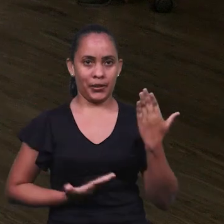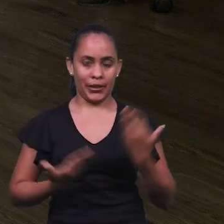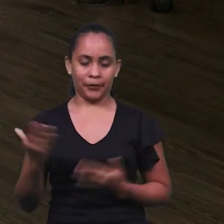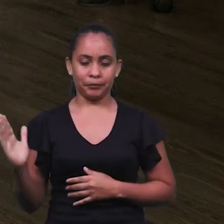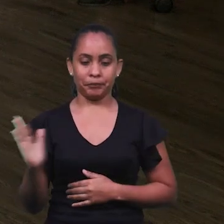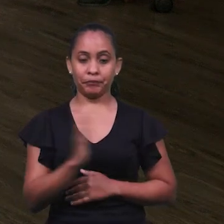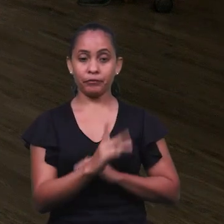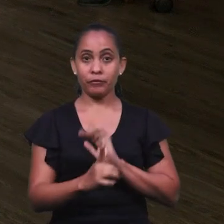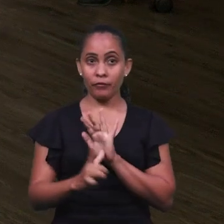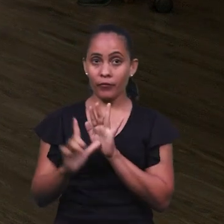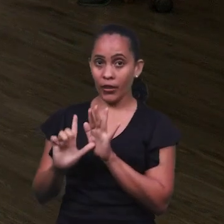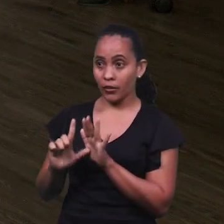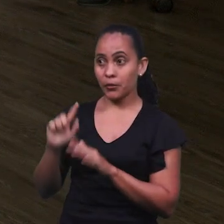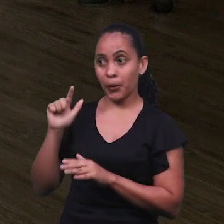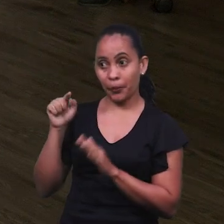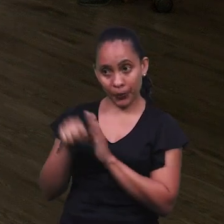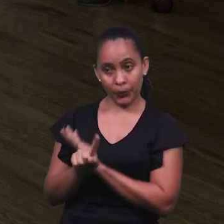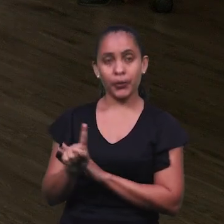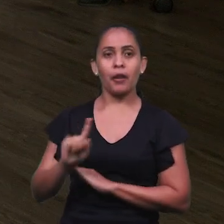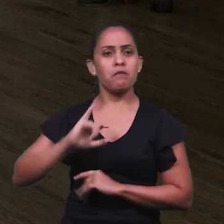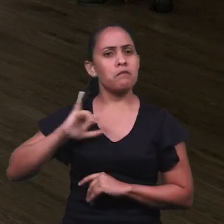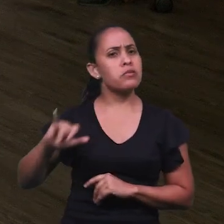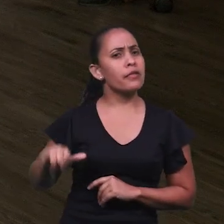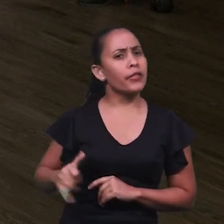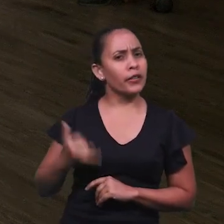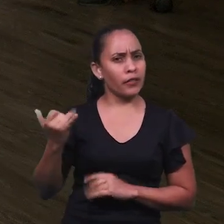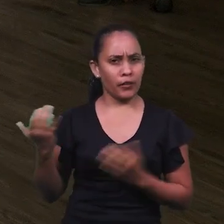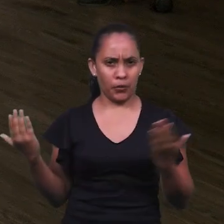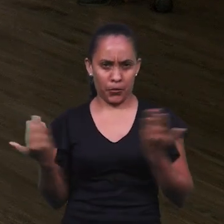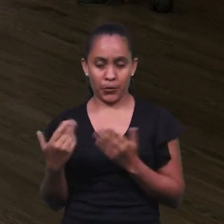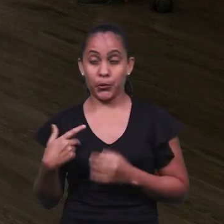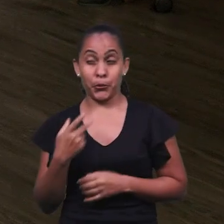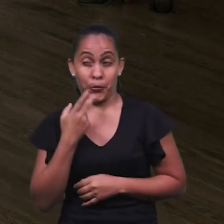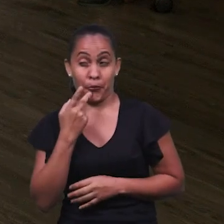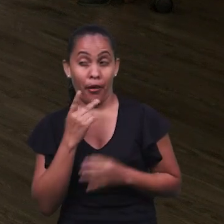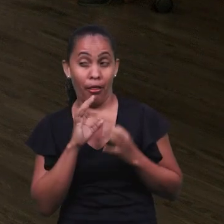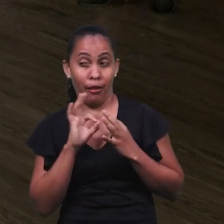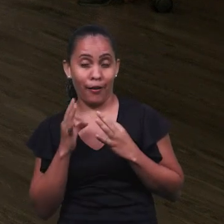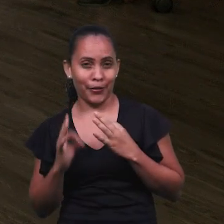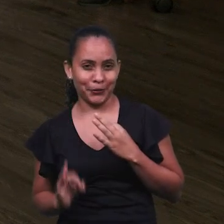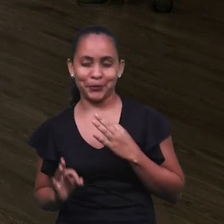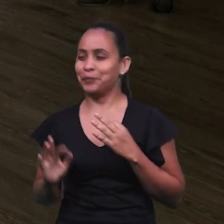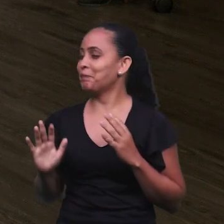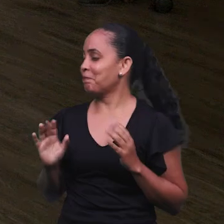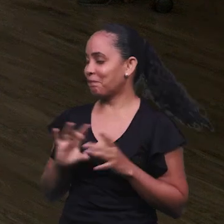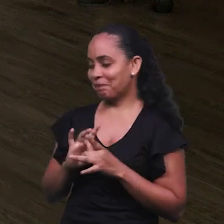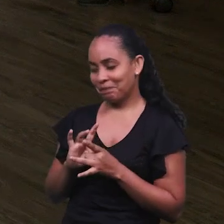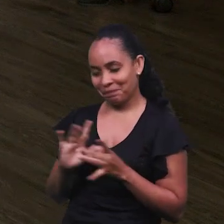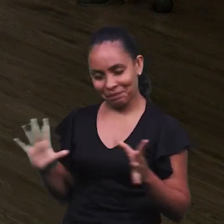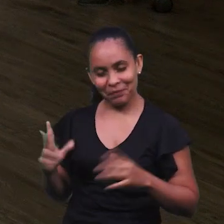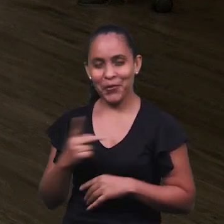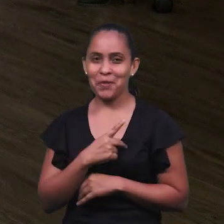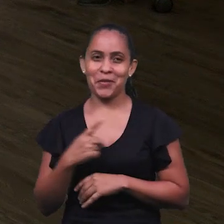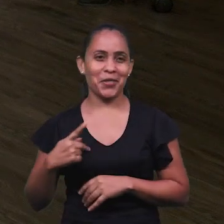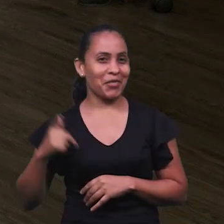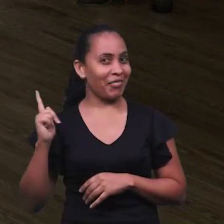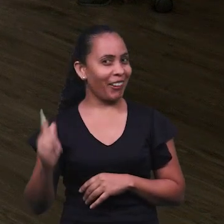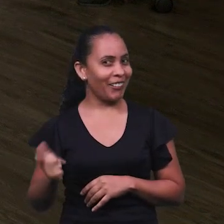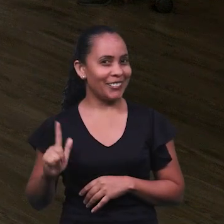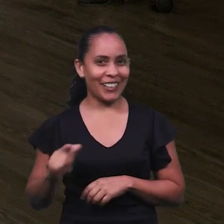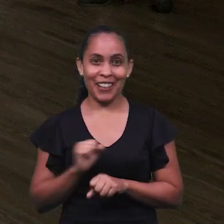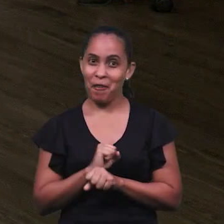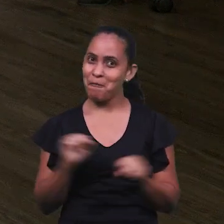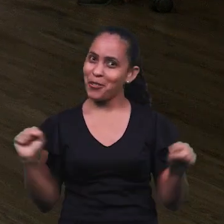né? Antes de passar para a próxima pergunta, só aproveitando, hoje eu estou meio faladeiro, né? Igual o pastor de Deuti disse outro dia, eu